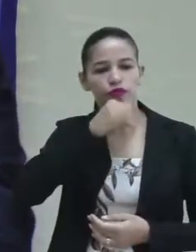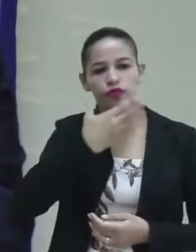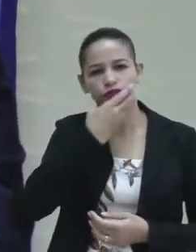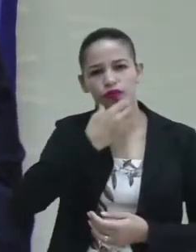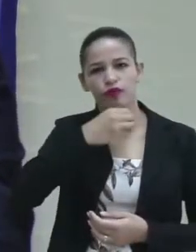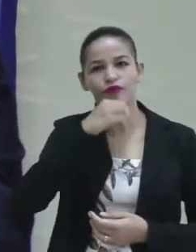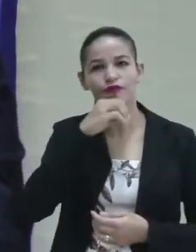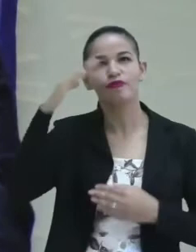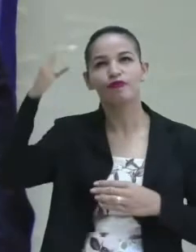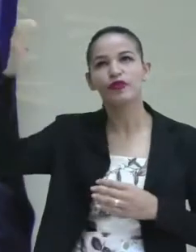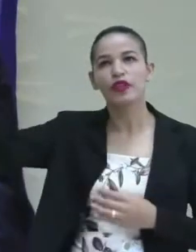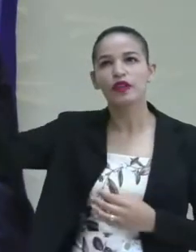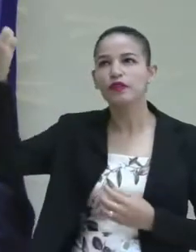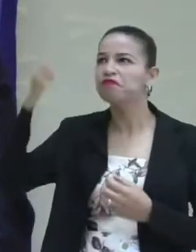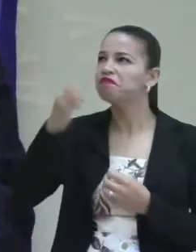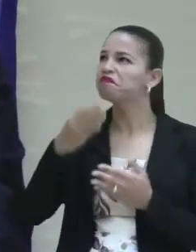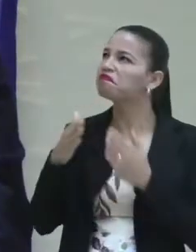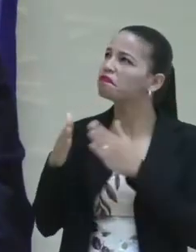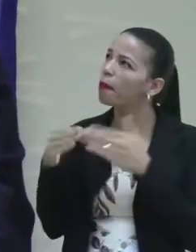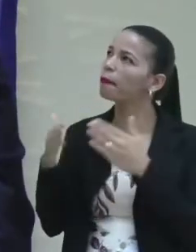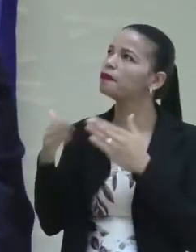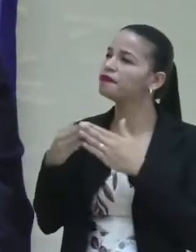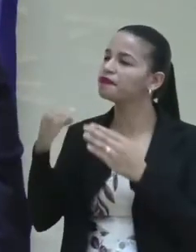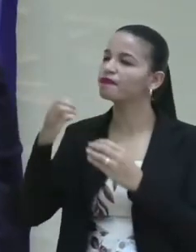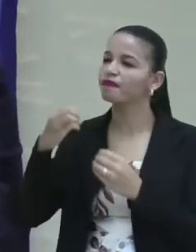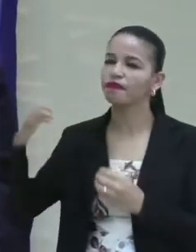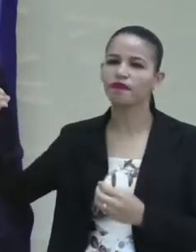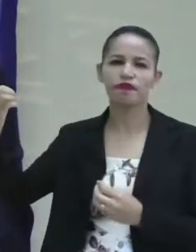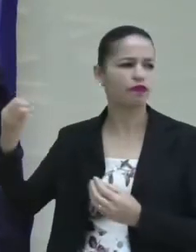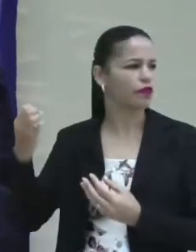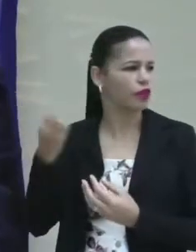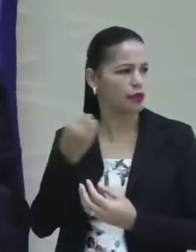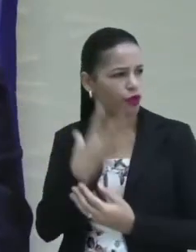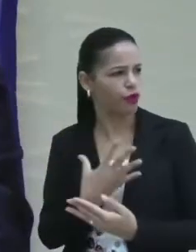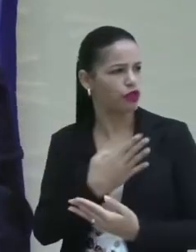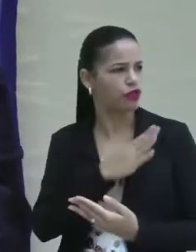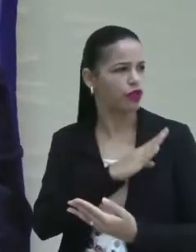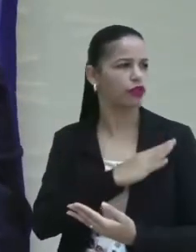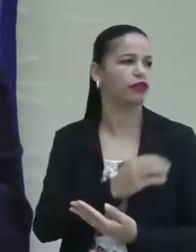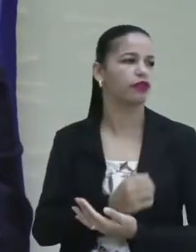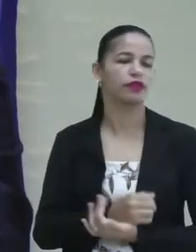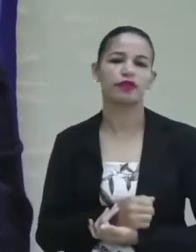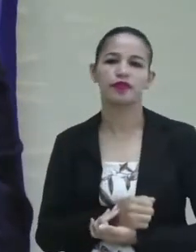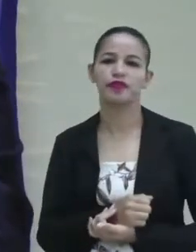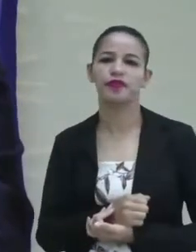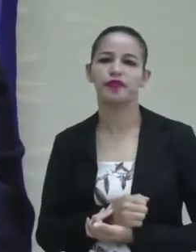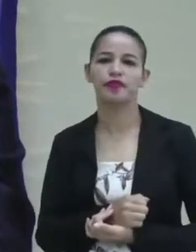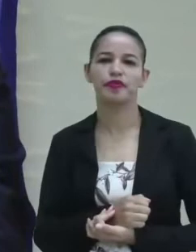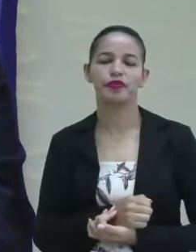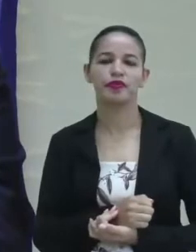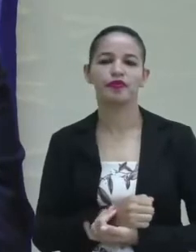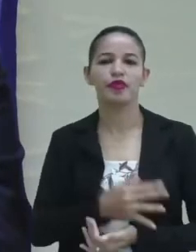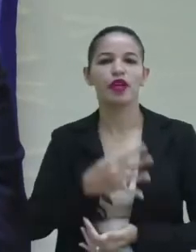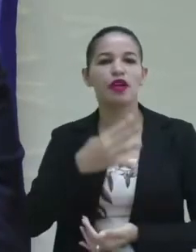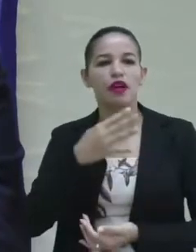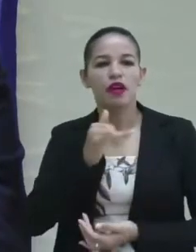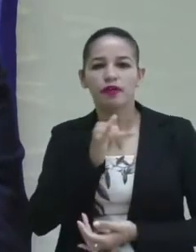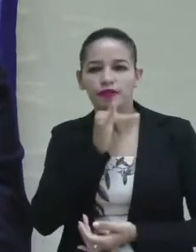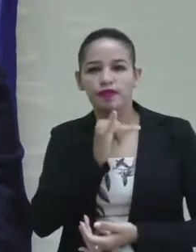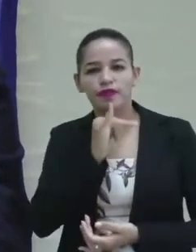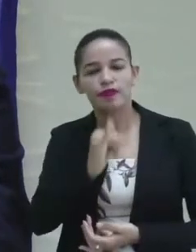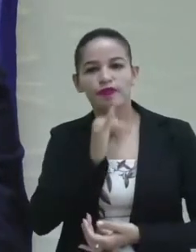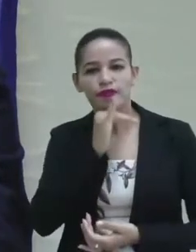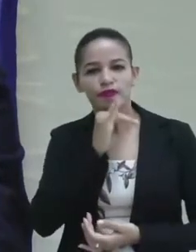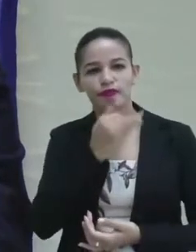né? Então, tudo isso também é fruto, né, do seu trabalho, da sua educação, do seu exemplo de pai. Então, leve o